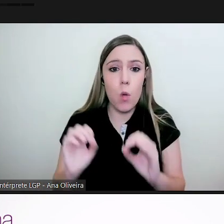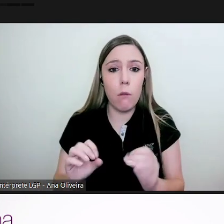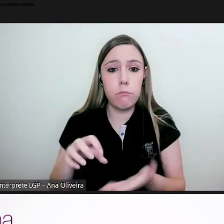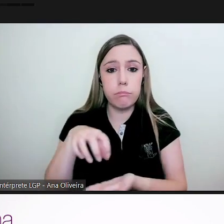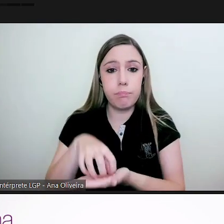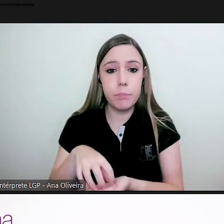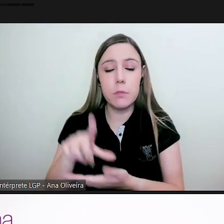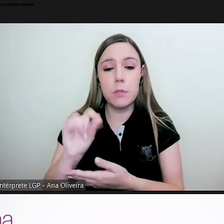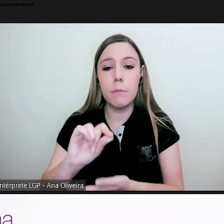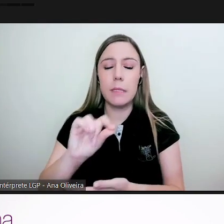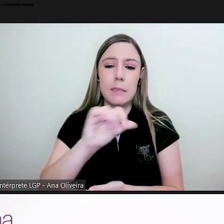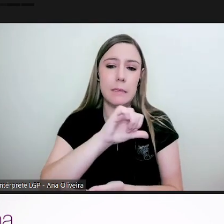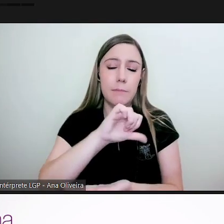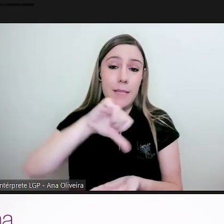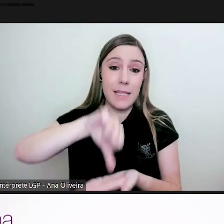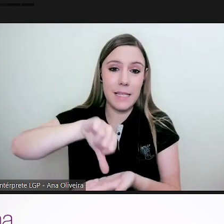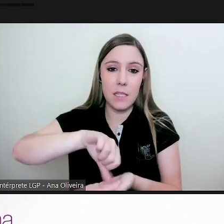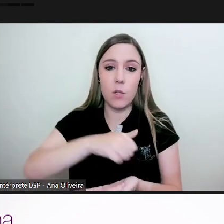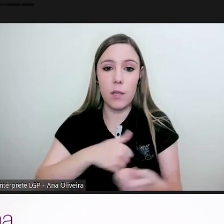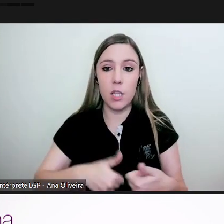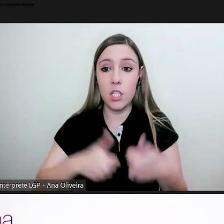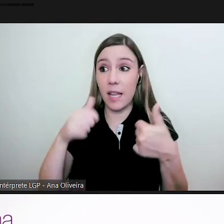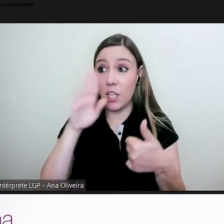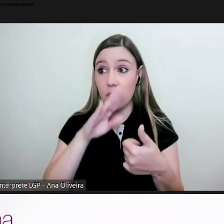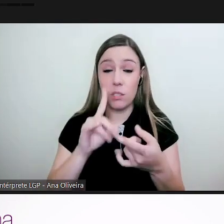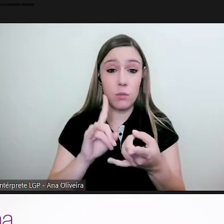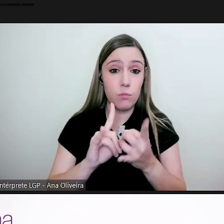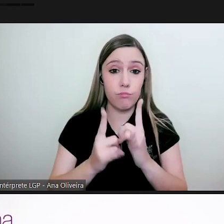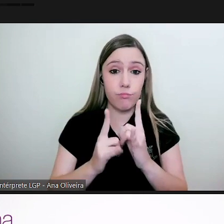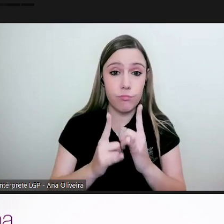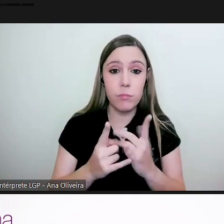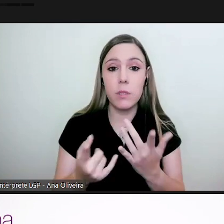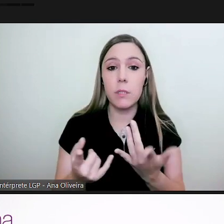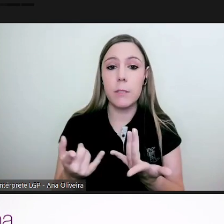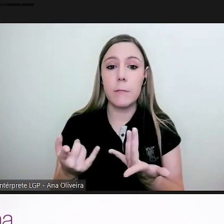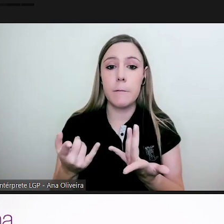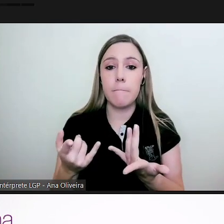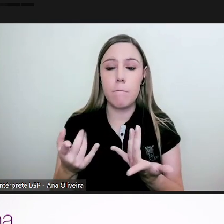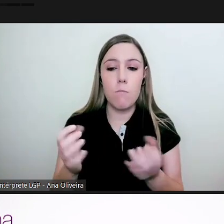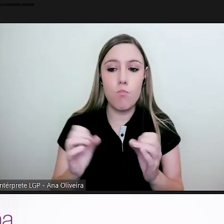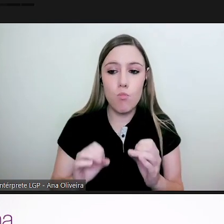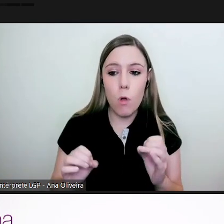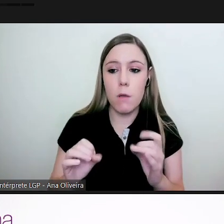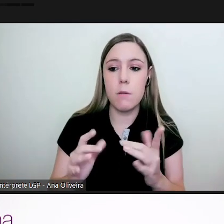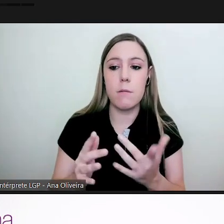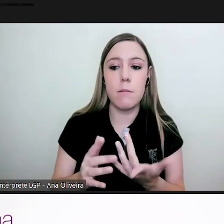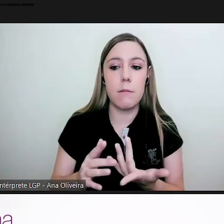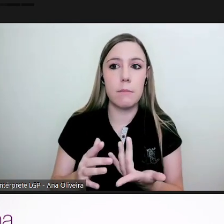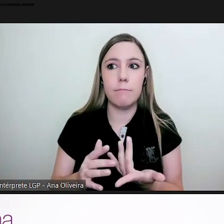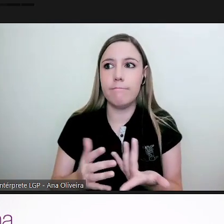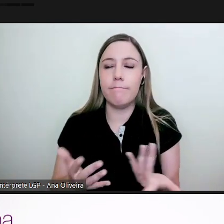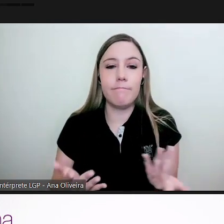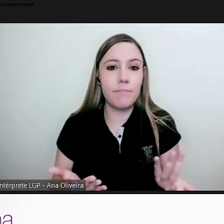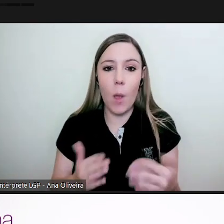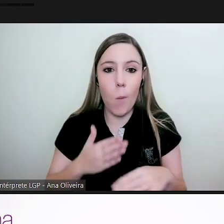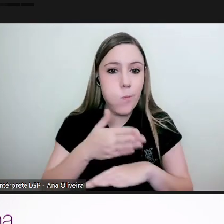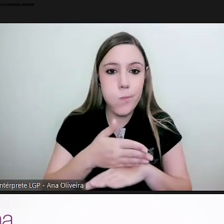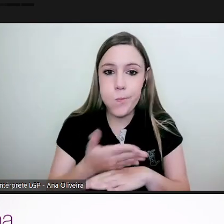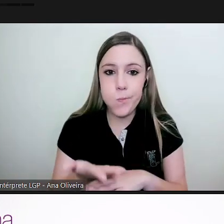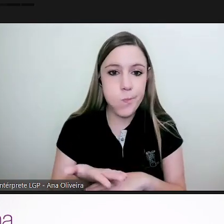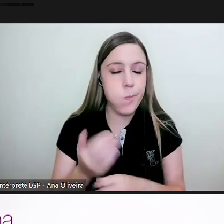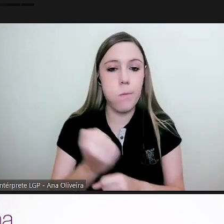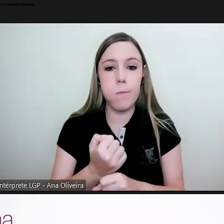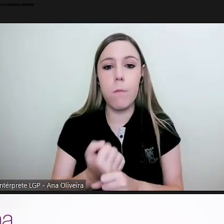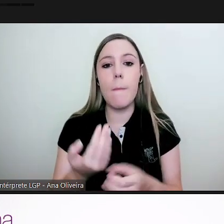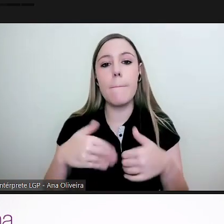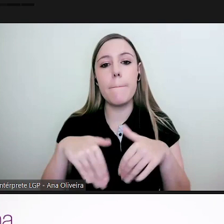das cidades, se não houver Wi-Fi gratuito, também quem visita está e não acede aos serviços. Mas vejo,